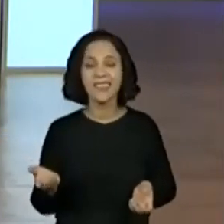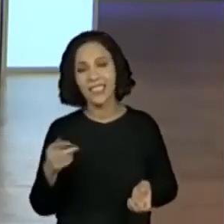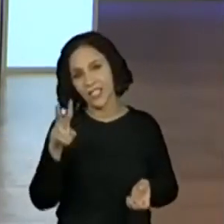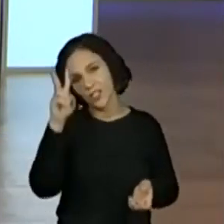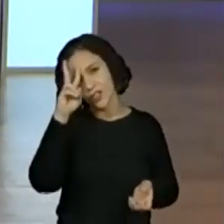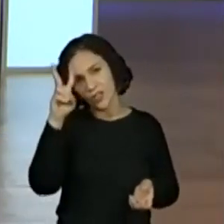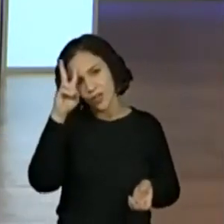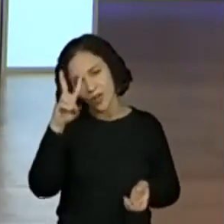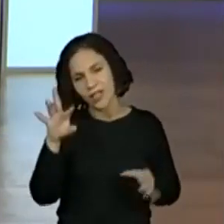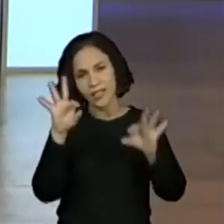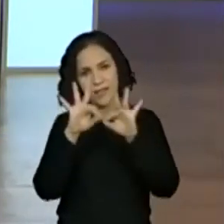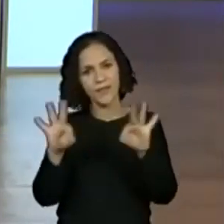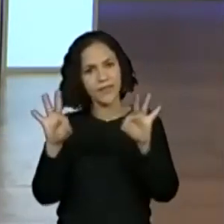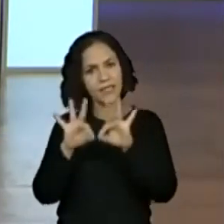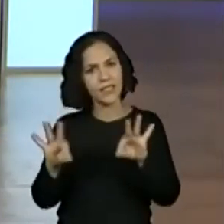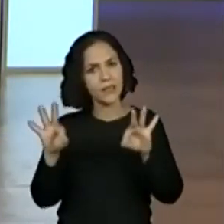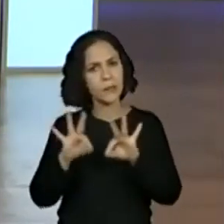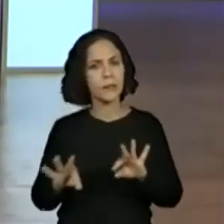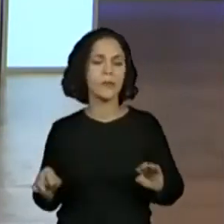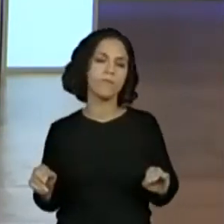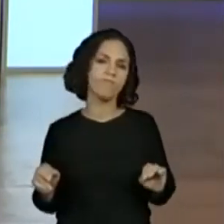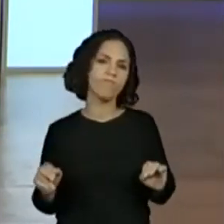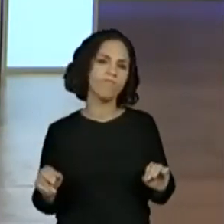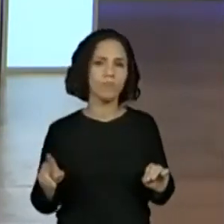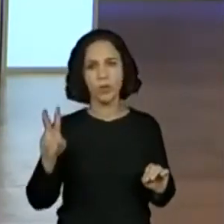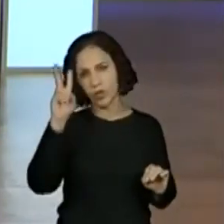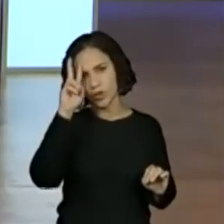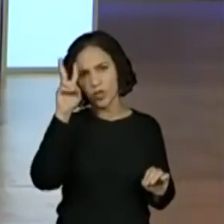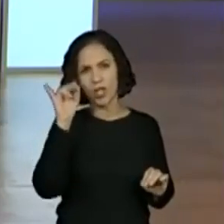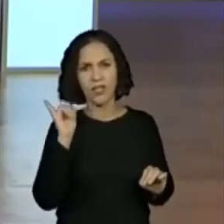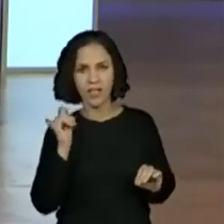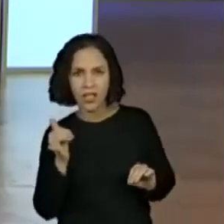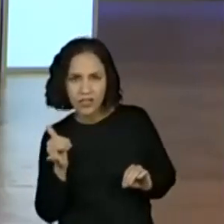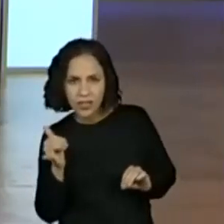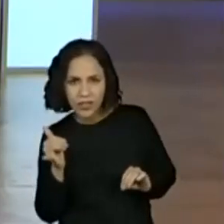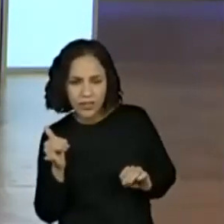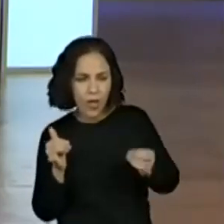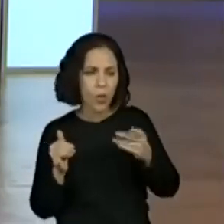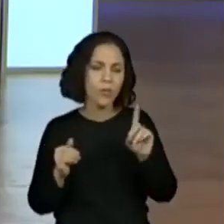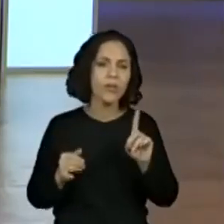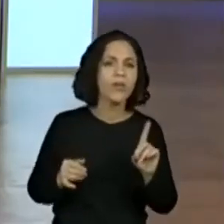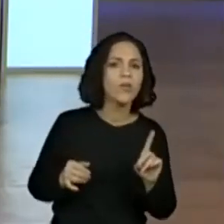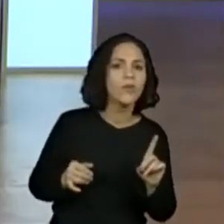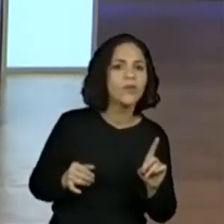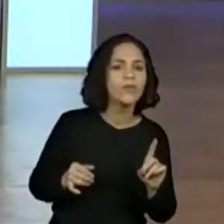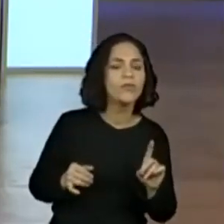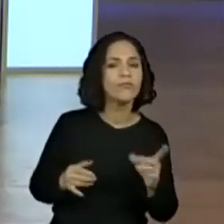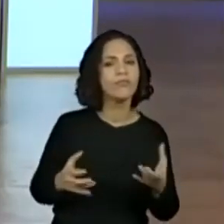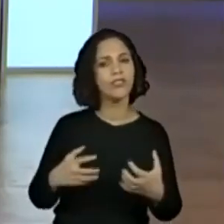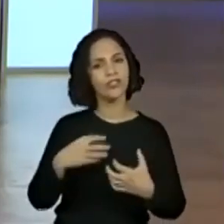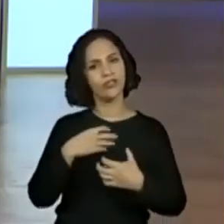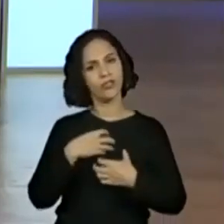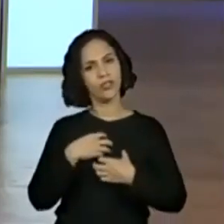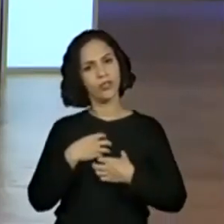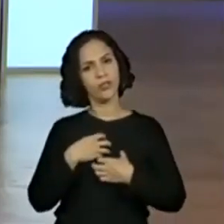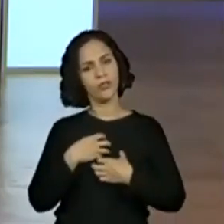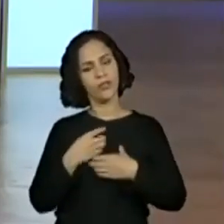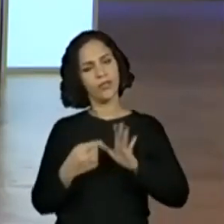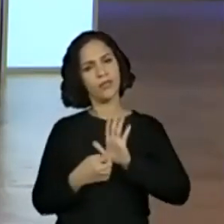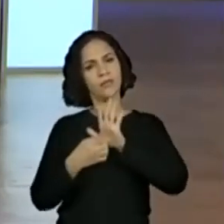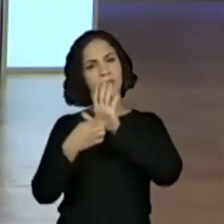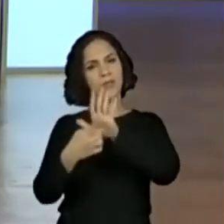versos. Hum, quando eu coloco história, eu posso falar que é uma narrativa ou não. É uma expressão de sentimento em